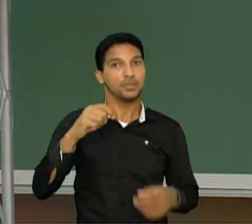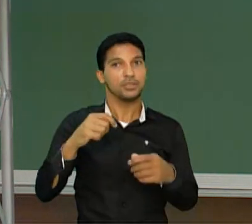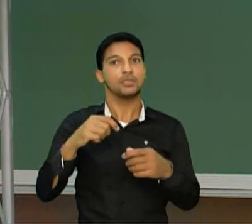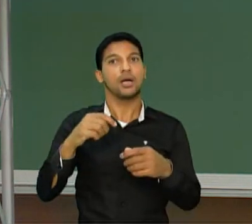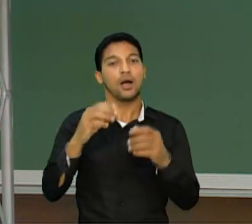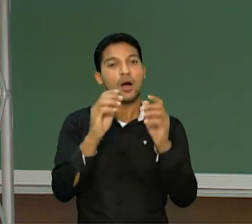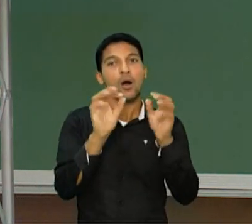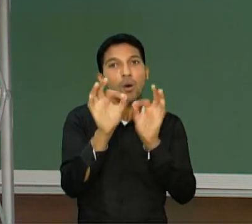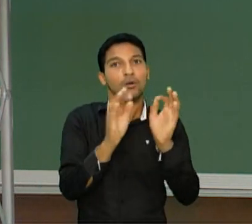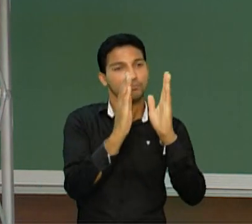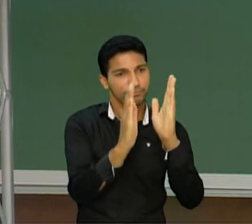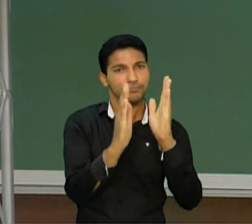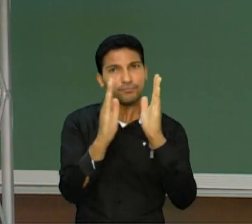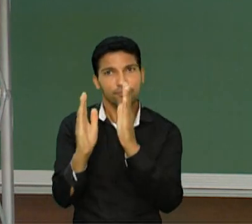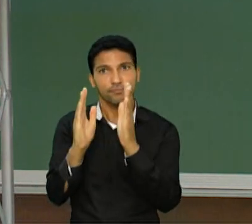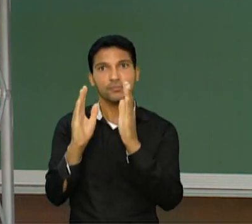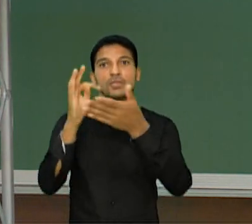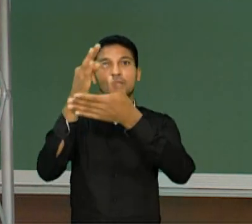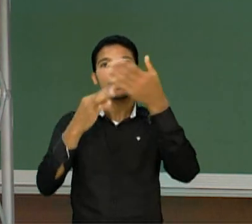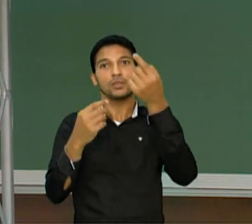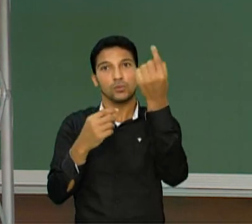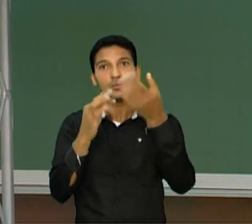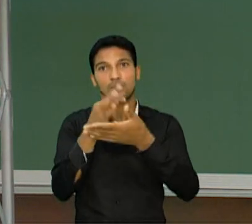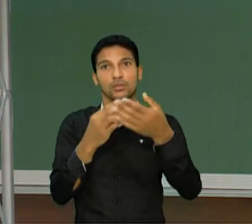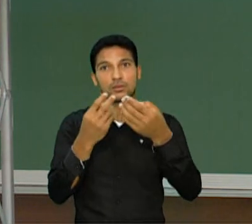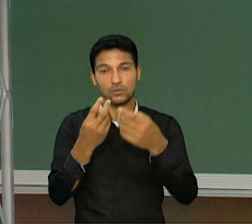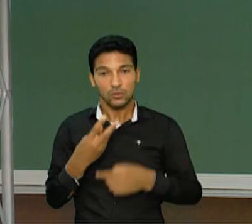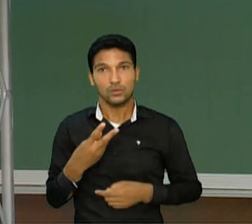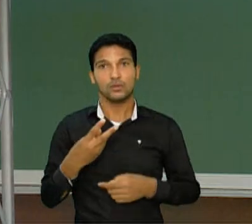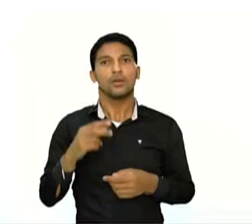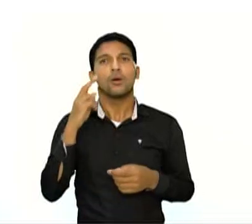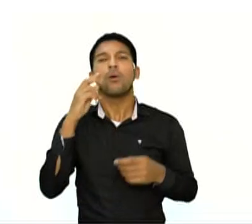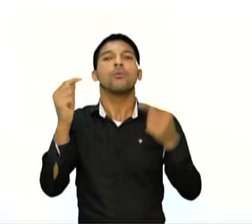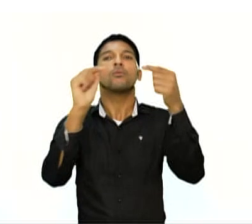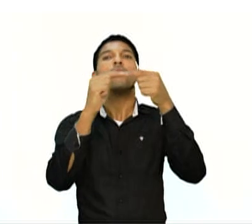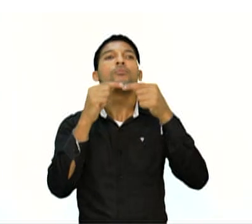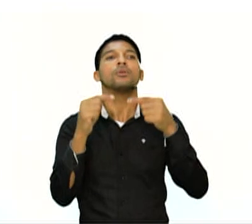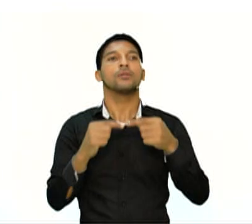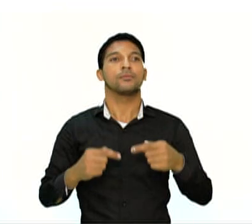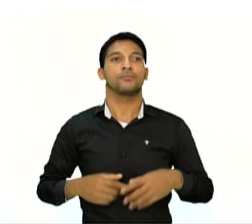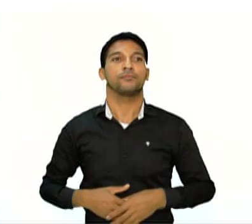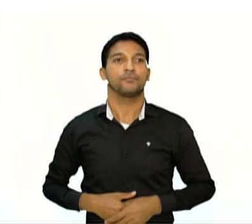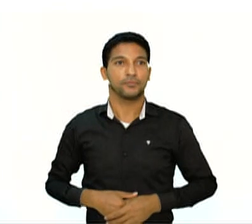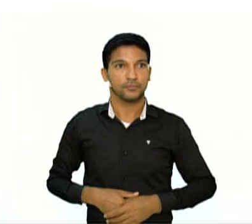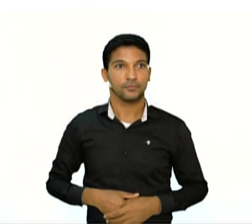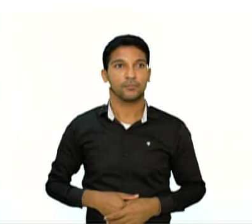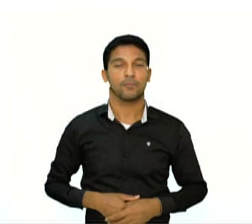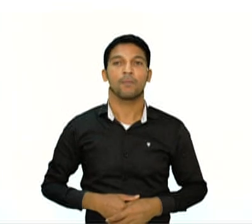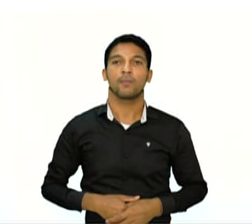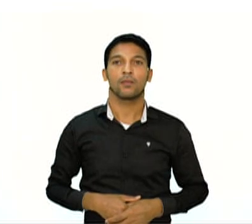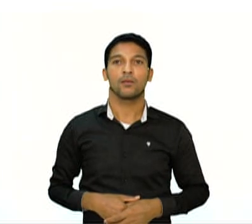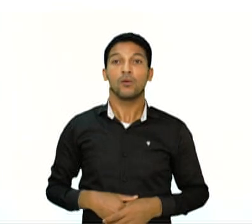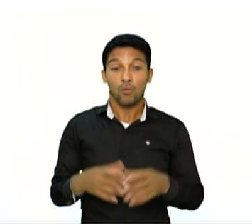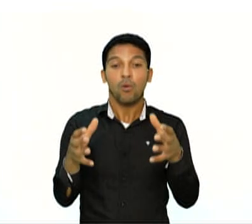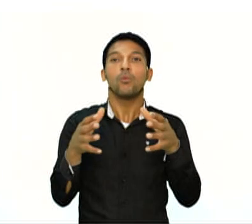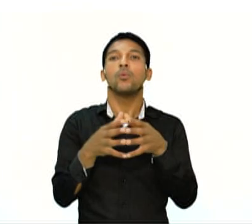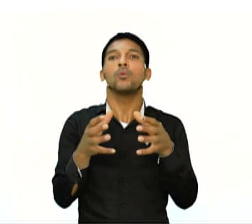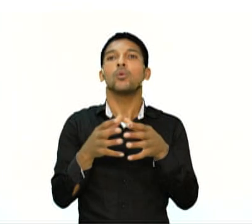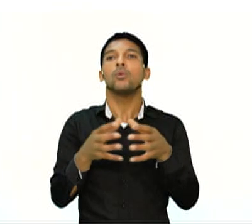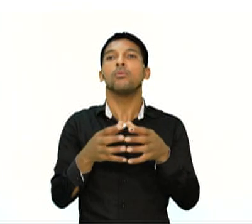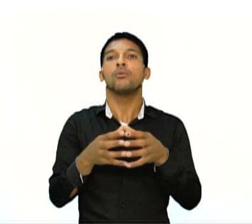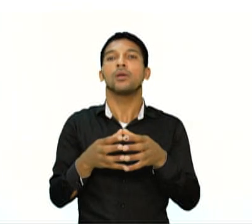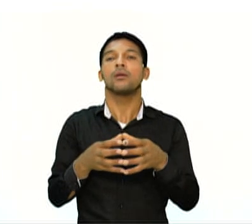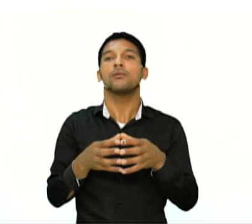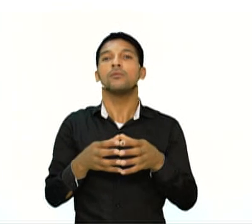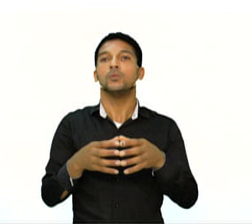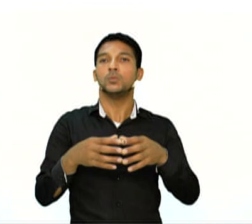organização. Letra B, Banco Mundial e SOS Mata Atlântica. Letra C, Organização Governamental Internacional